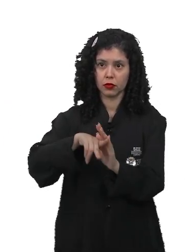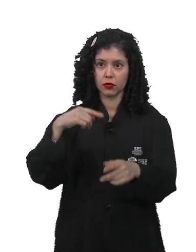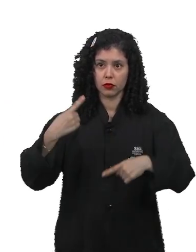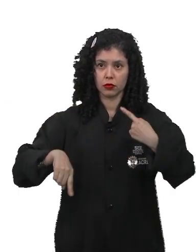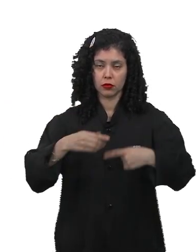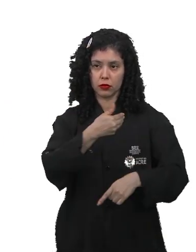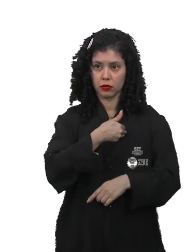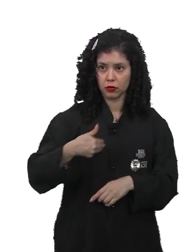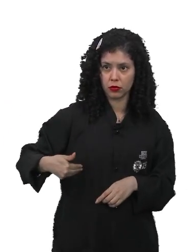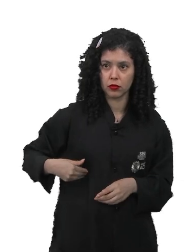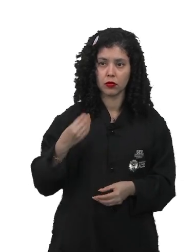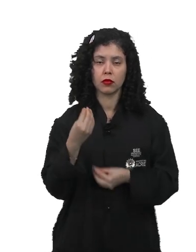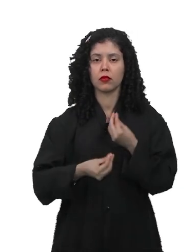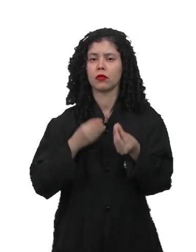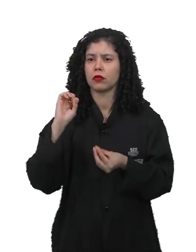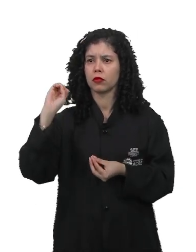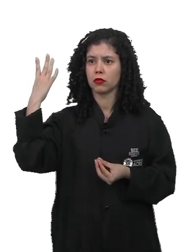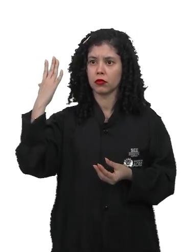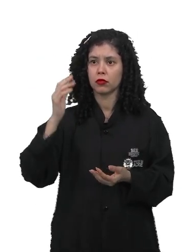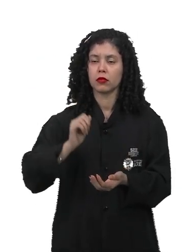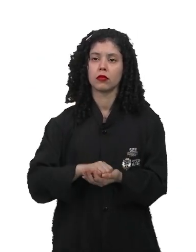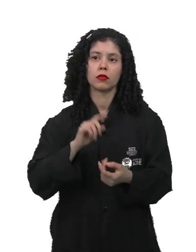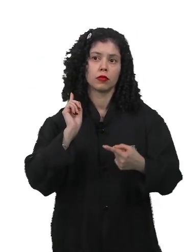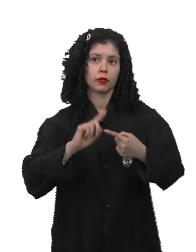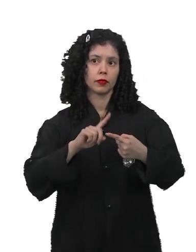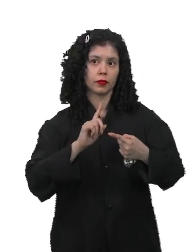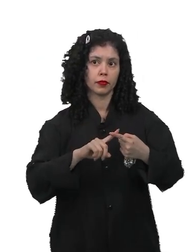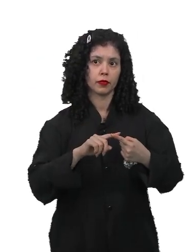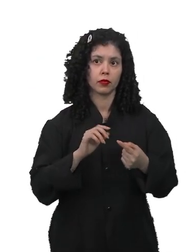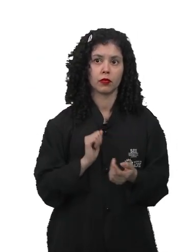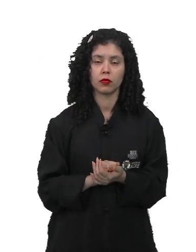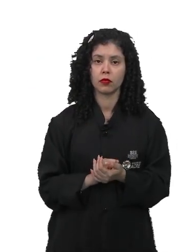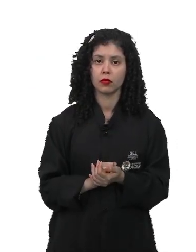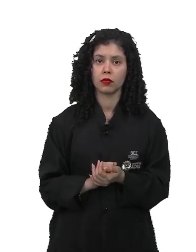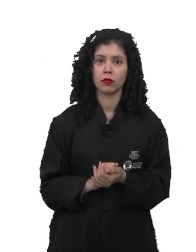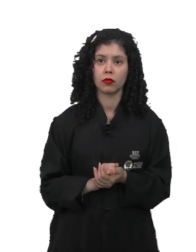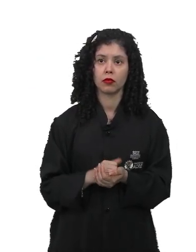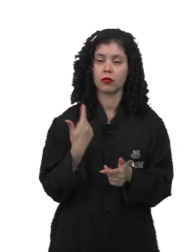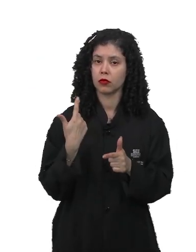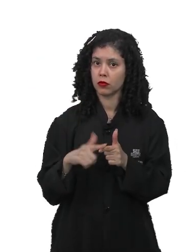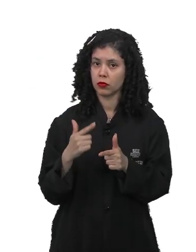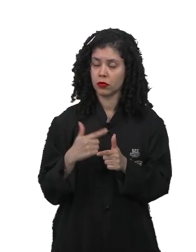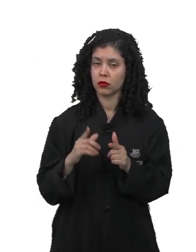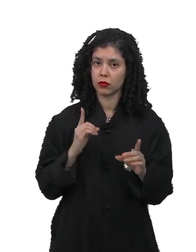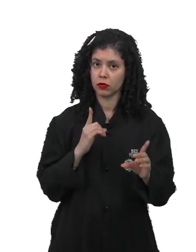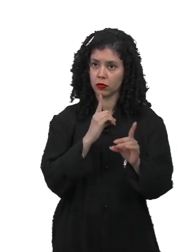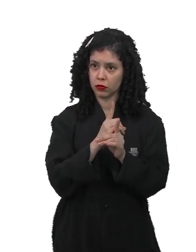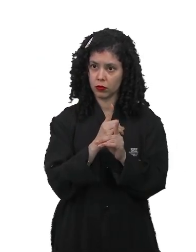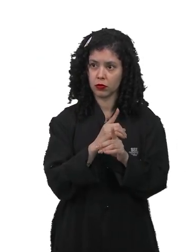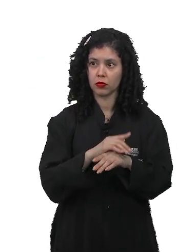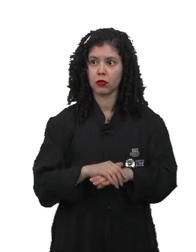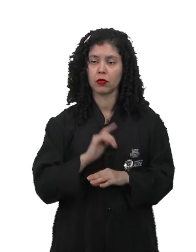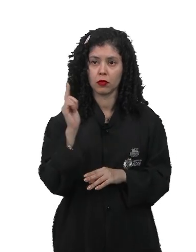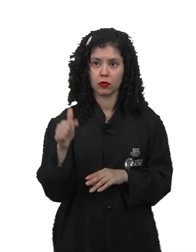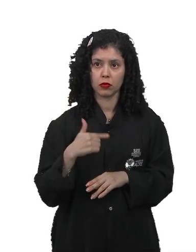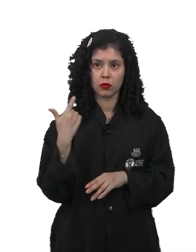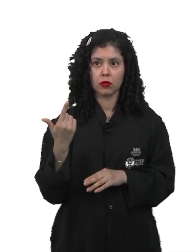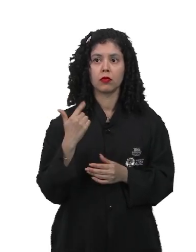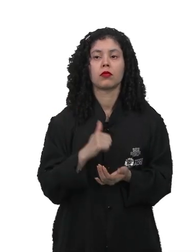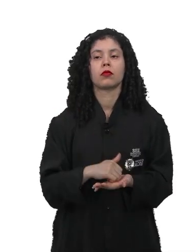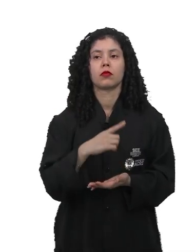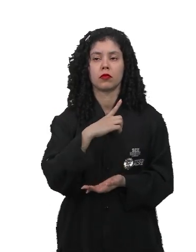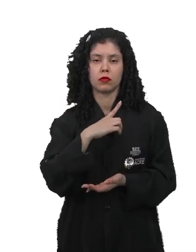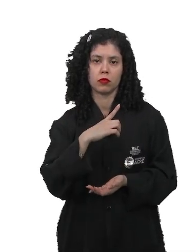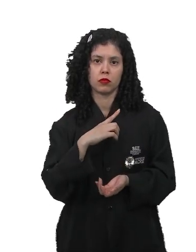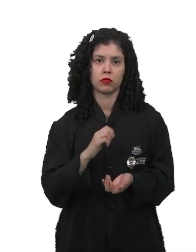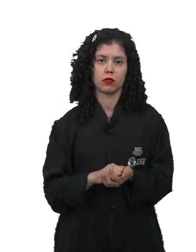públicas. Como que acontece? Primeiro, nós temos a identificação do problema. Logo após, nós